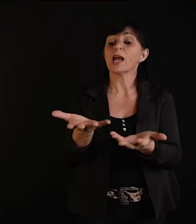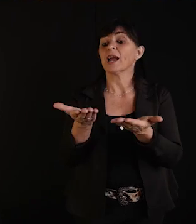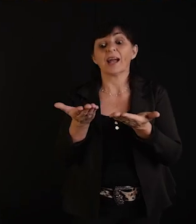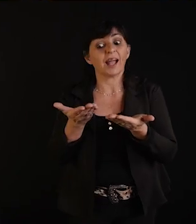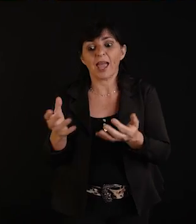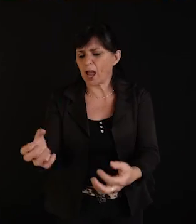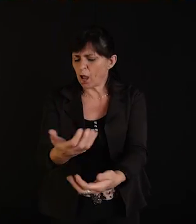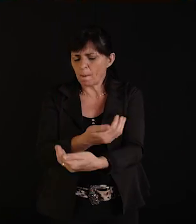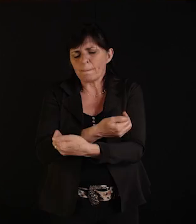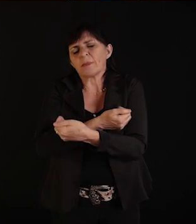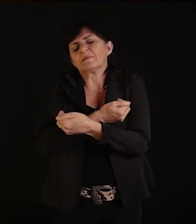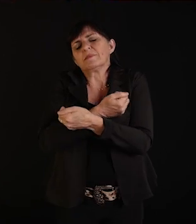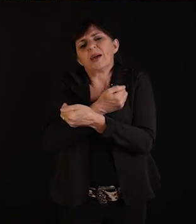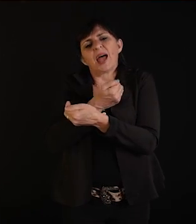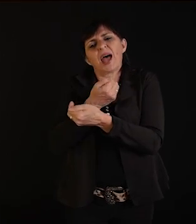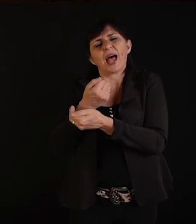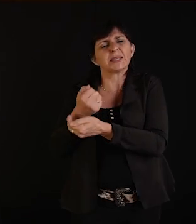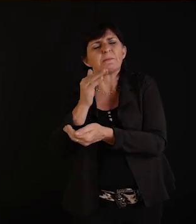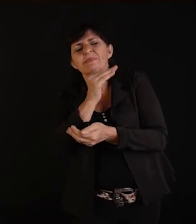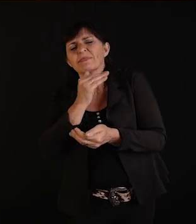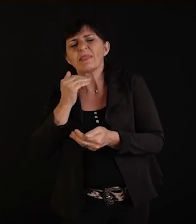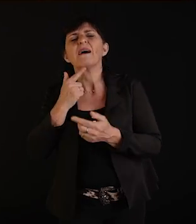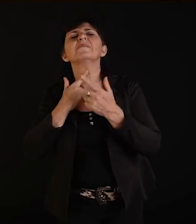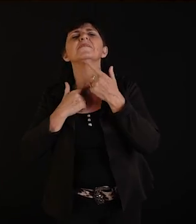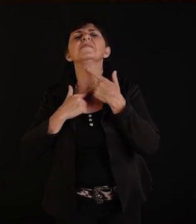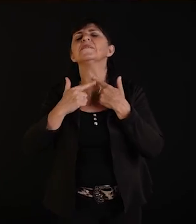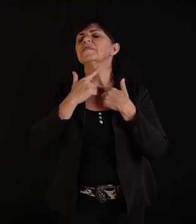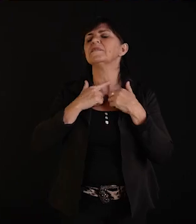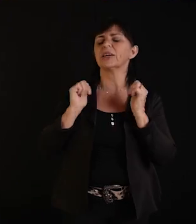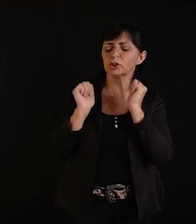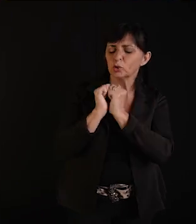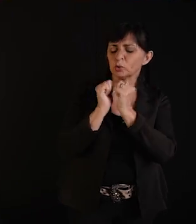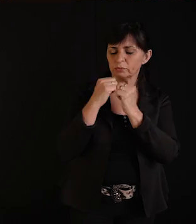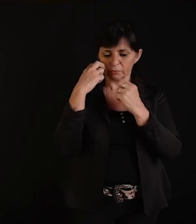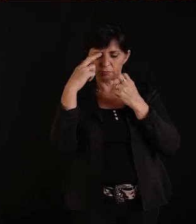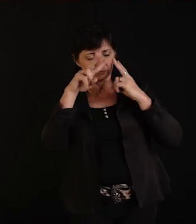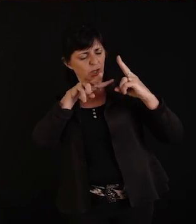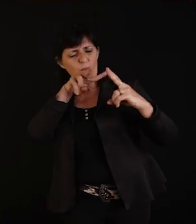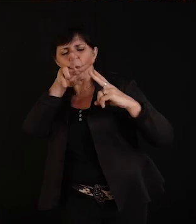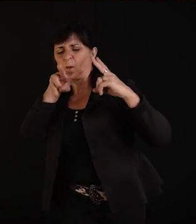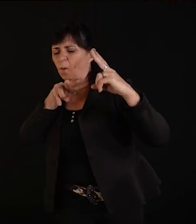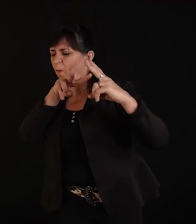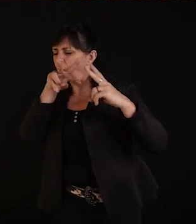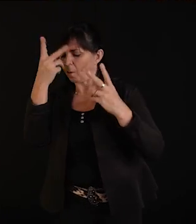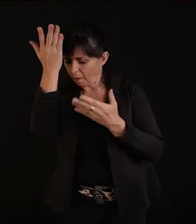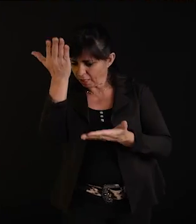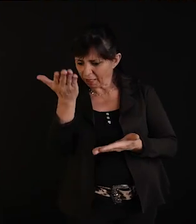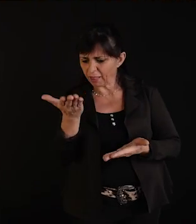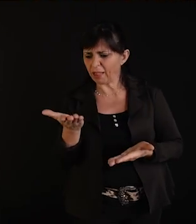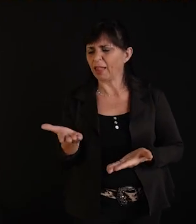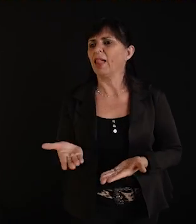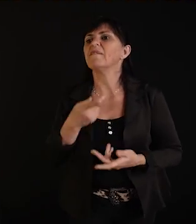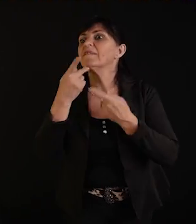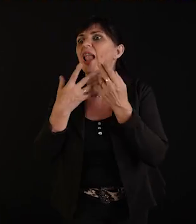Quero tê-la em meus braços pra matar o meu desejo, te olhar e dizer tudo que eu sinto